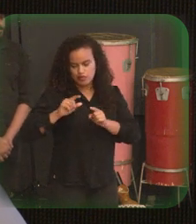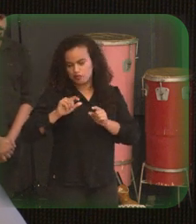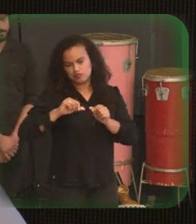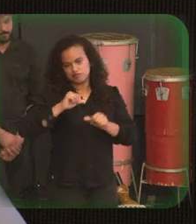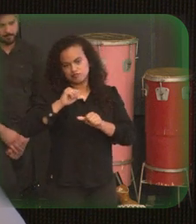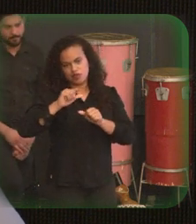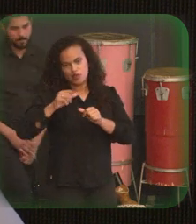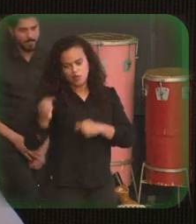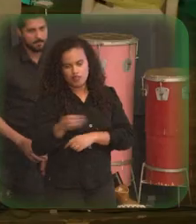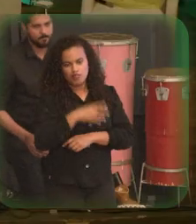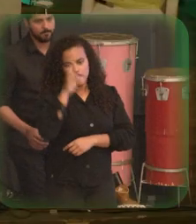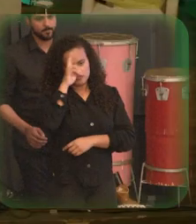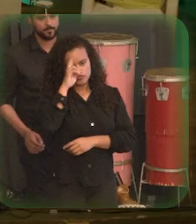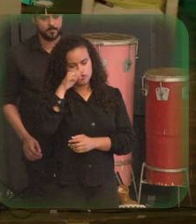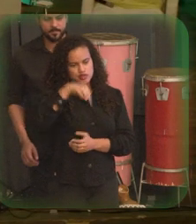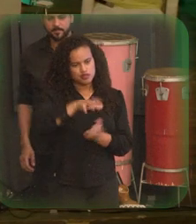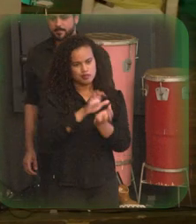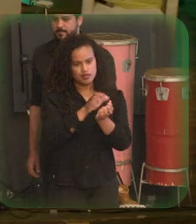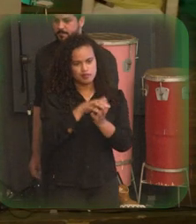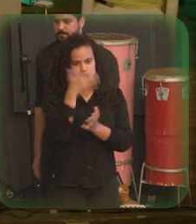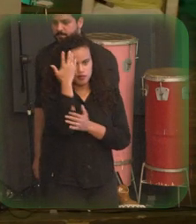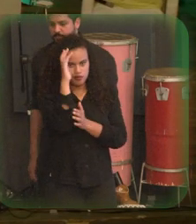Obrigada, gente.